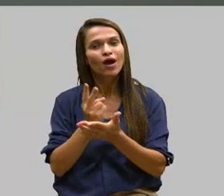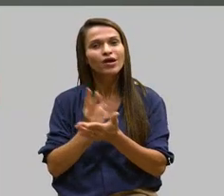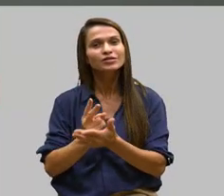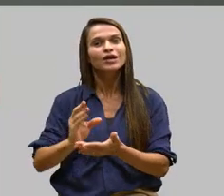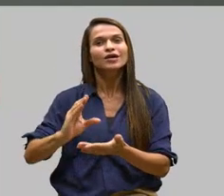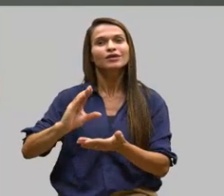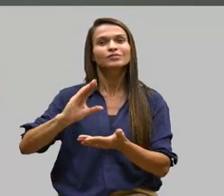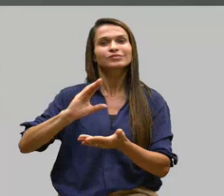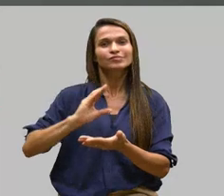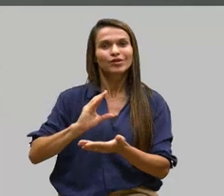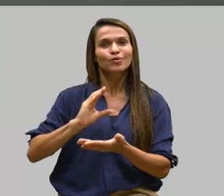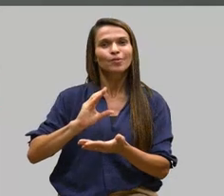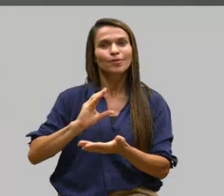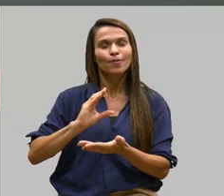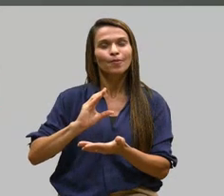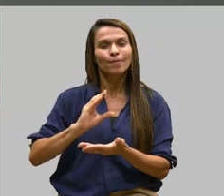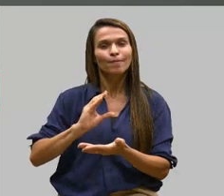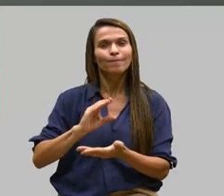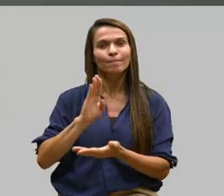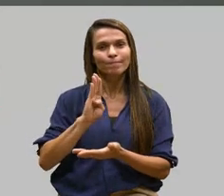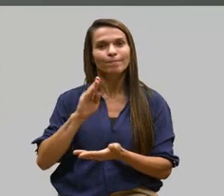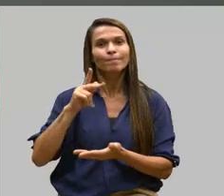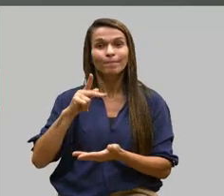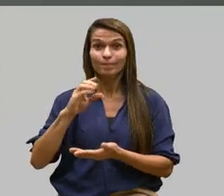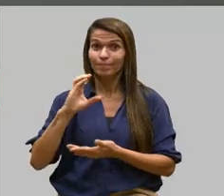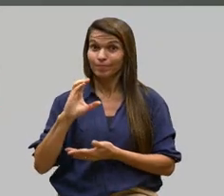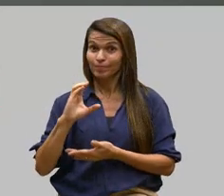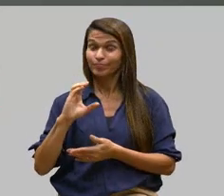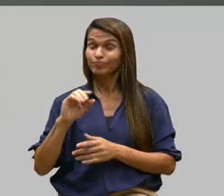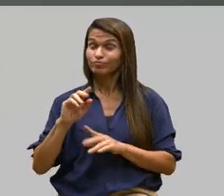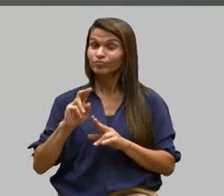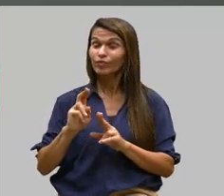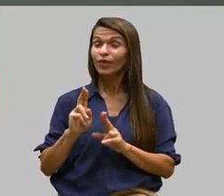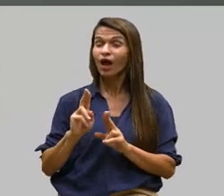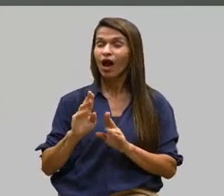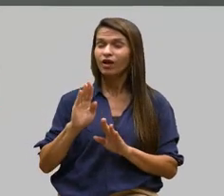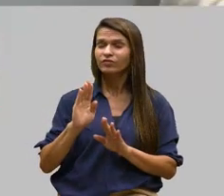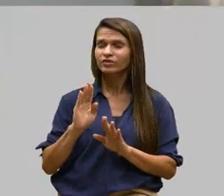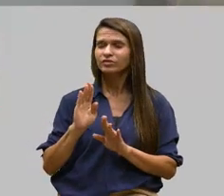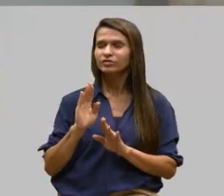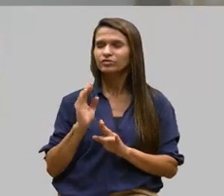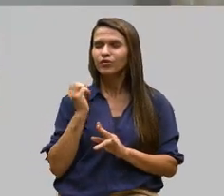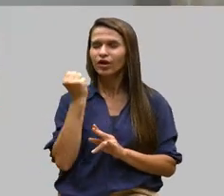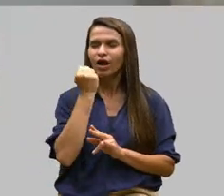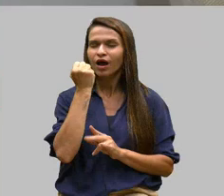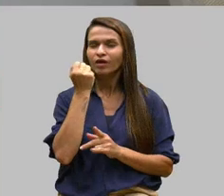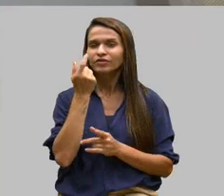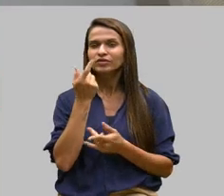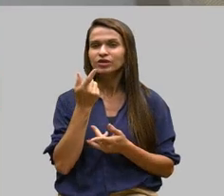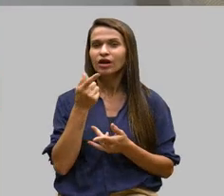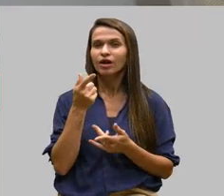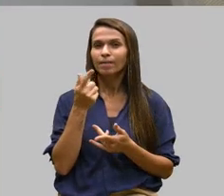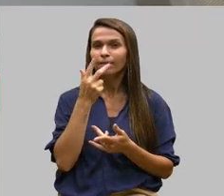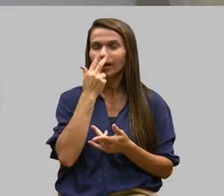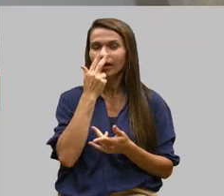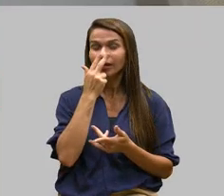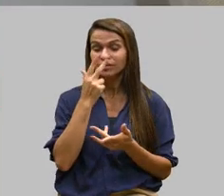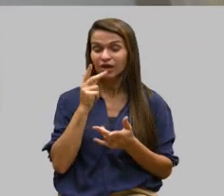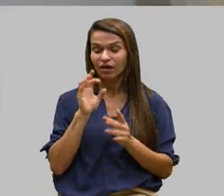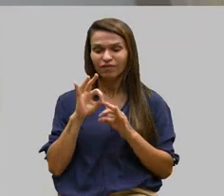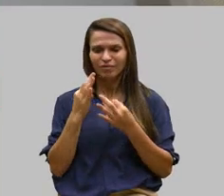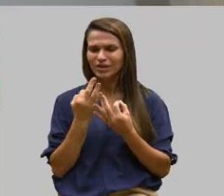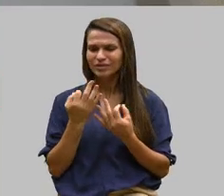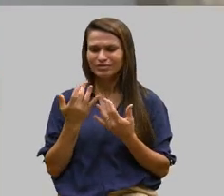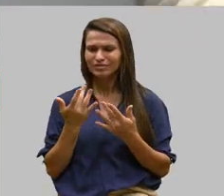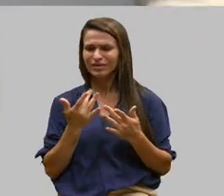porque o grande risco que nós temos é essa questão né da do BPC que cria essa resistência das famílias porque